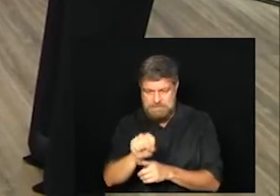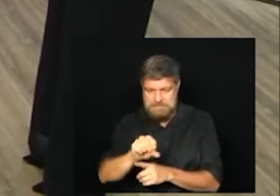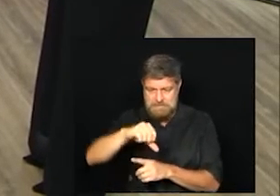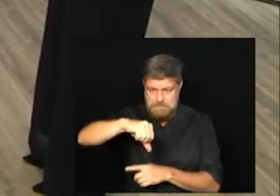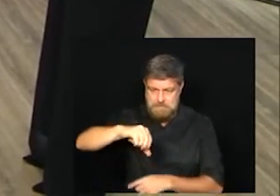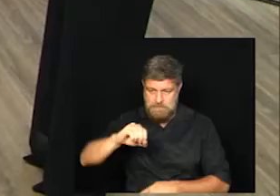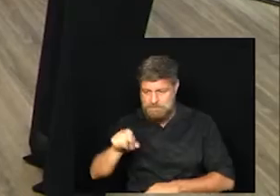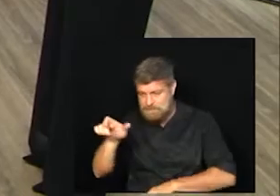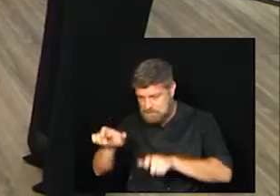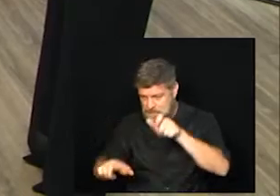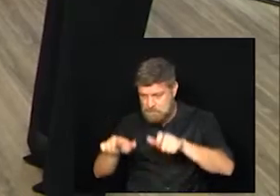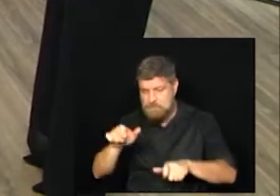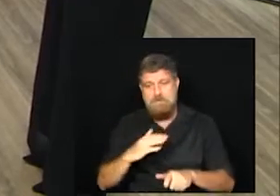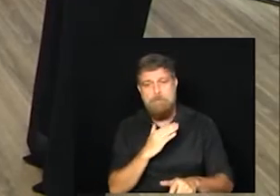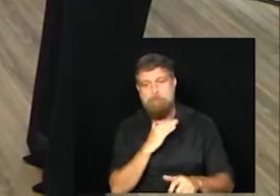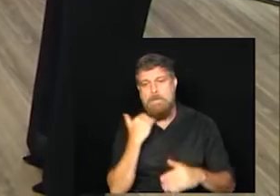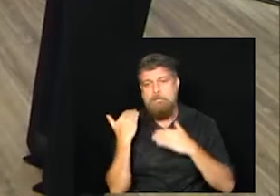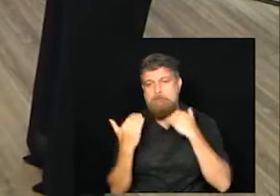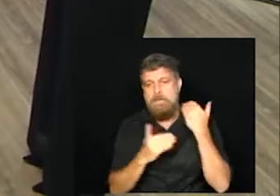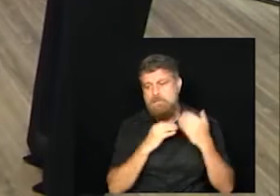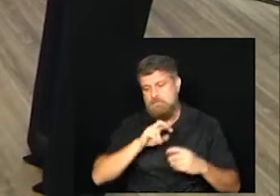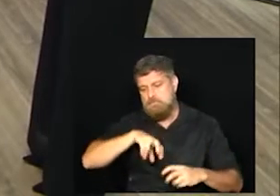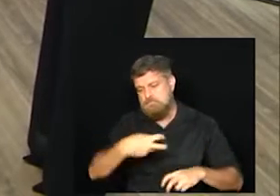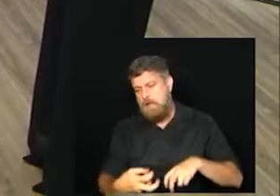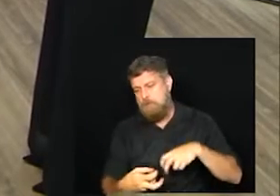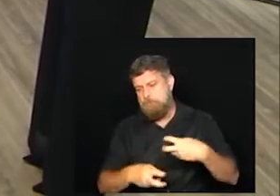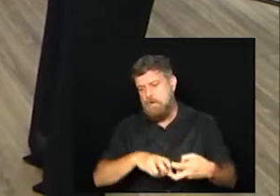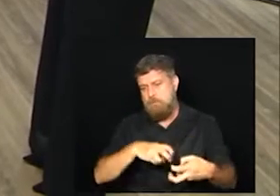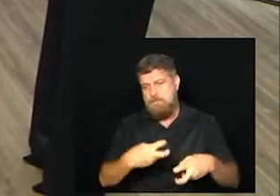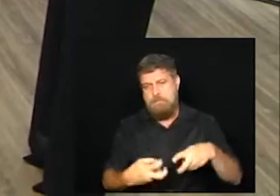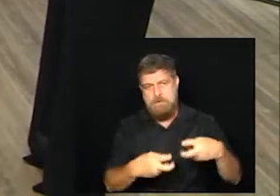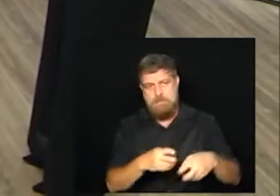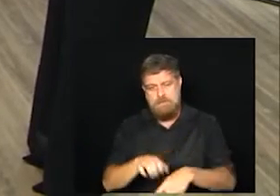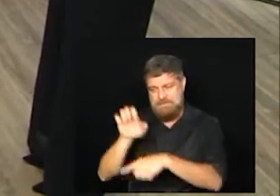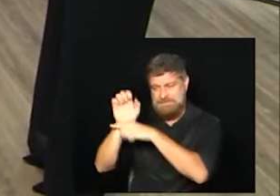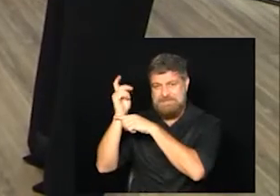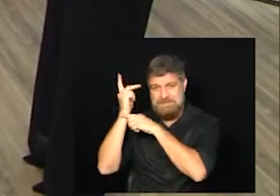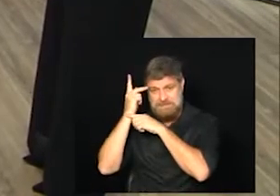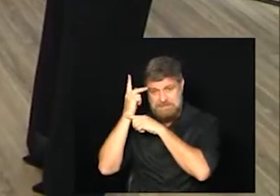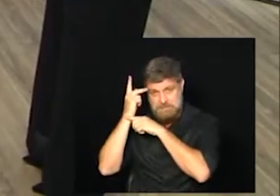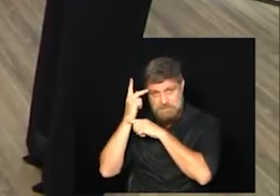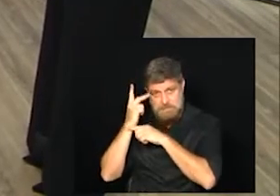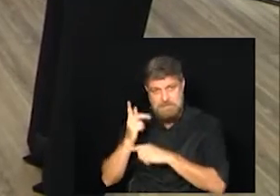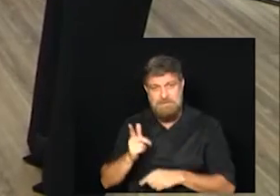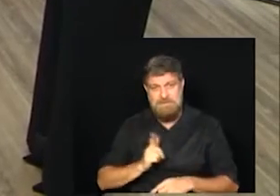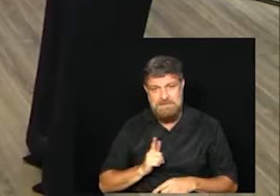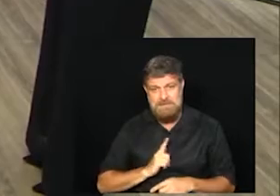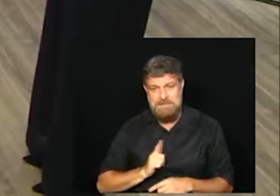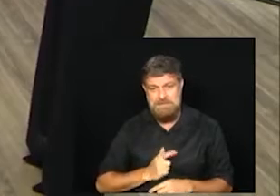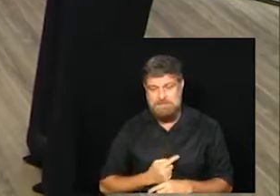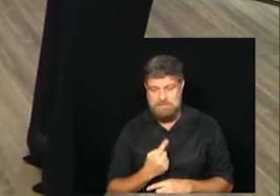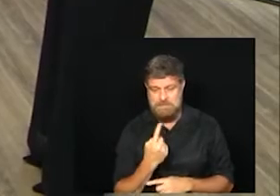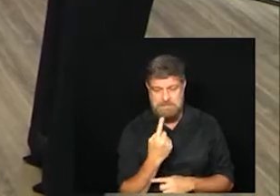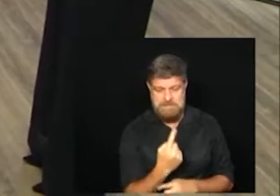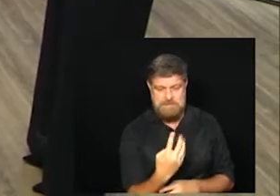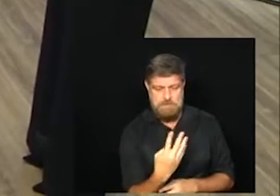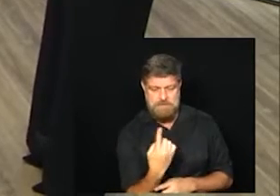564.890 pessoas perderam a vida para a Covid-19. Já no estado de São Paulo, a gente tem